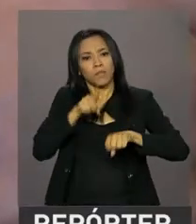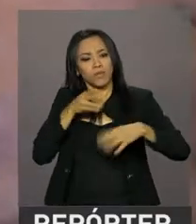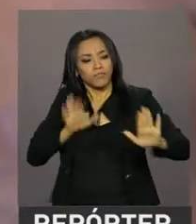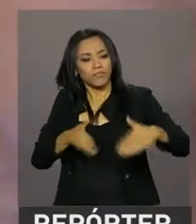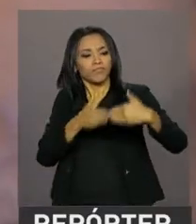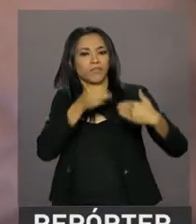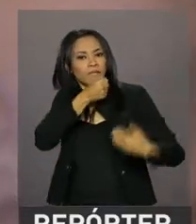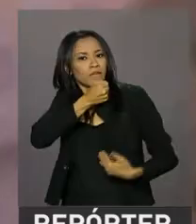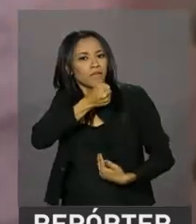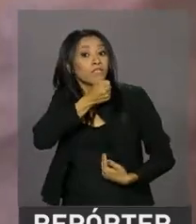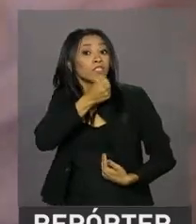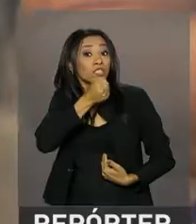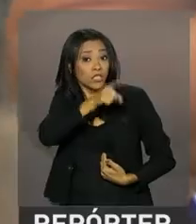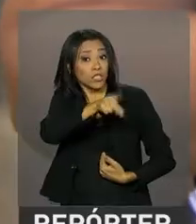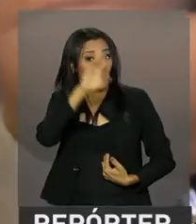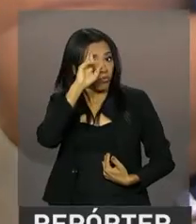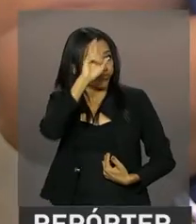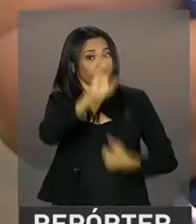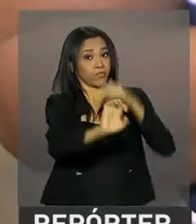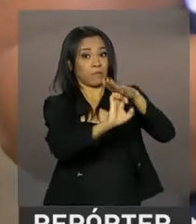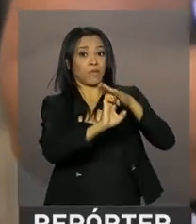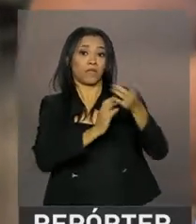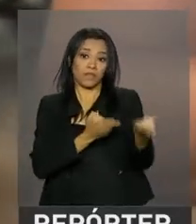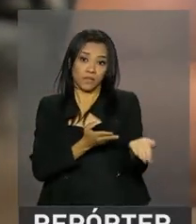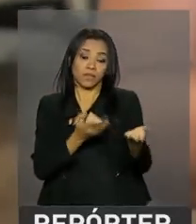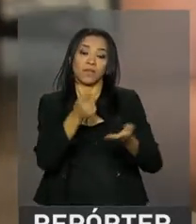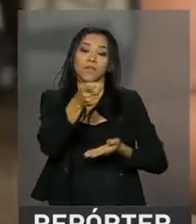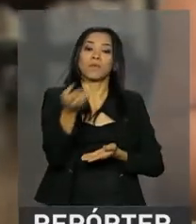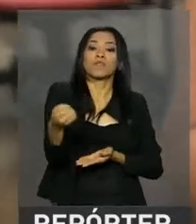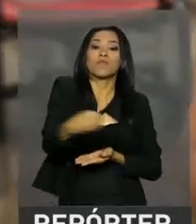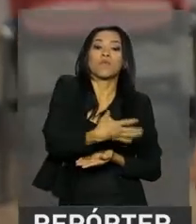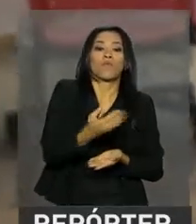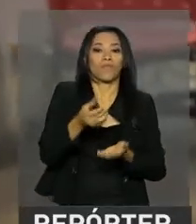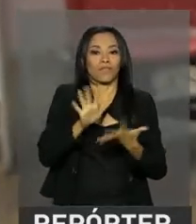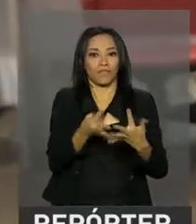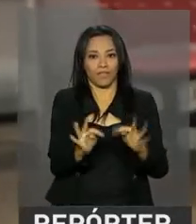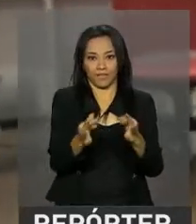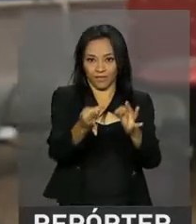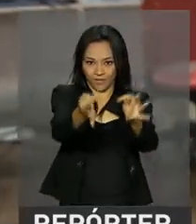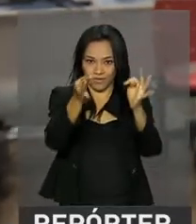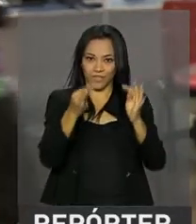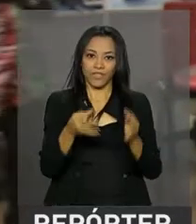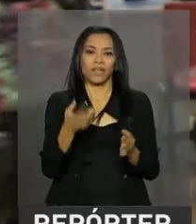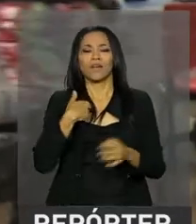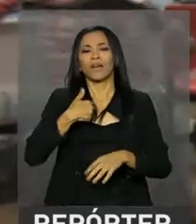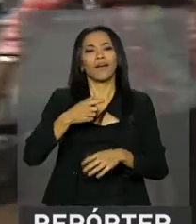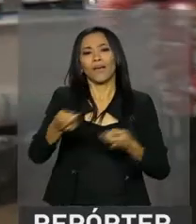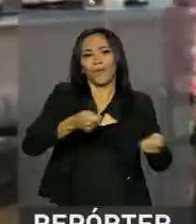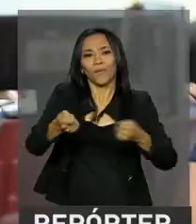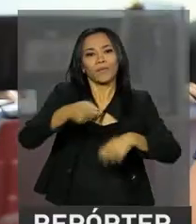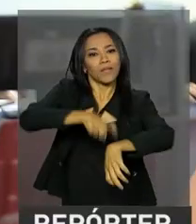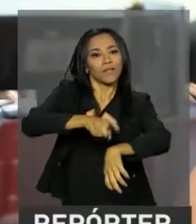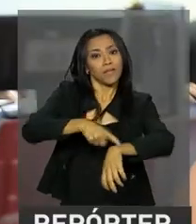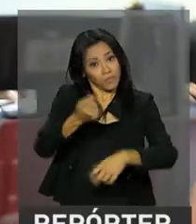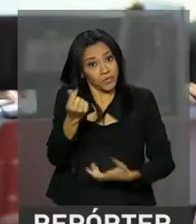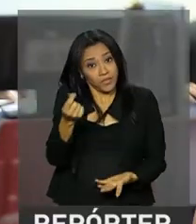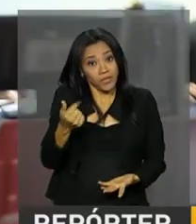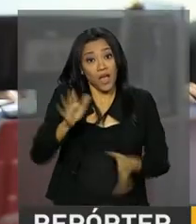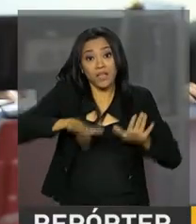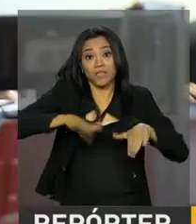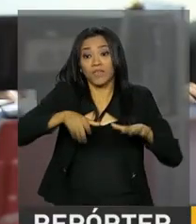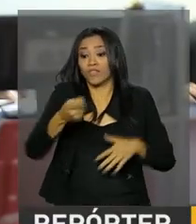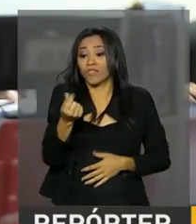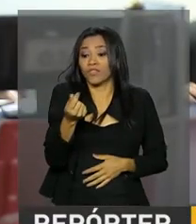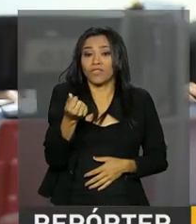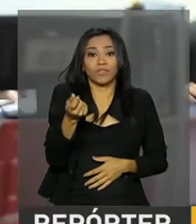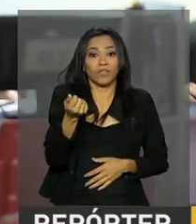diretamente com o empregador para ela a nova tecnologia vai possibilitar economia de tempo e dinheiro às vezes não tem nenhum